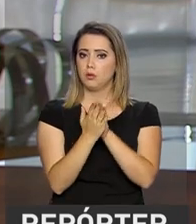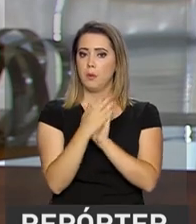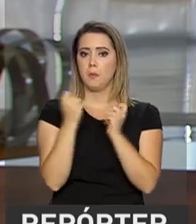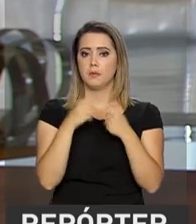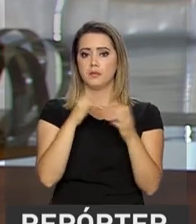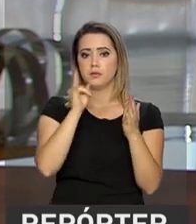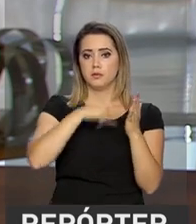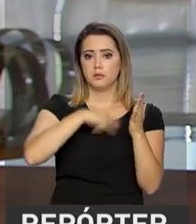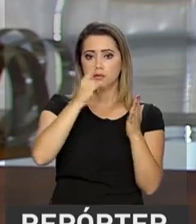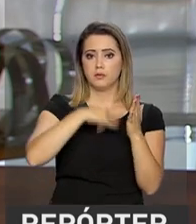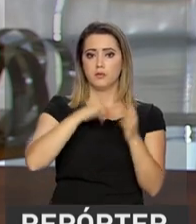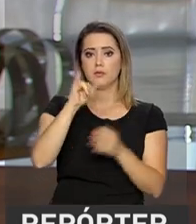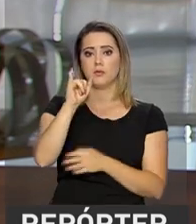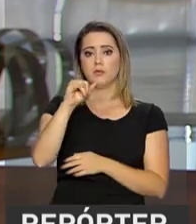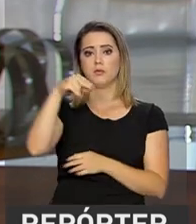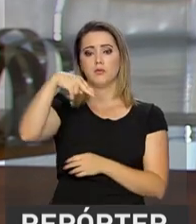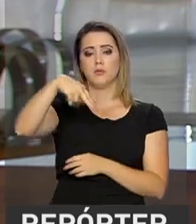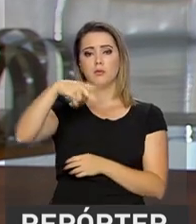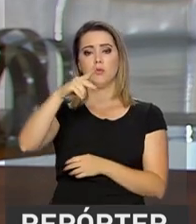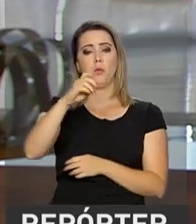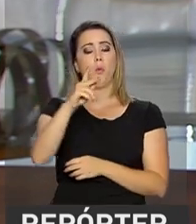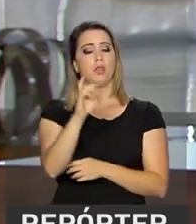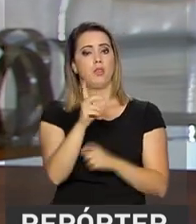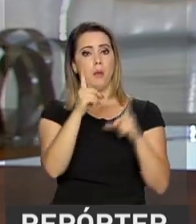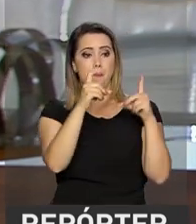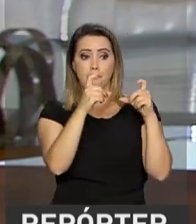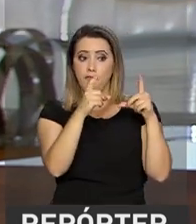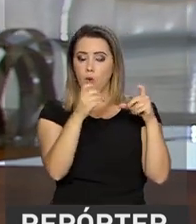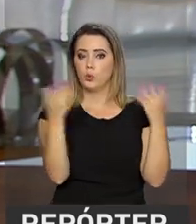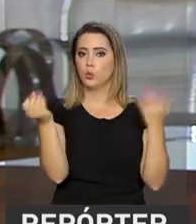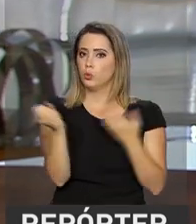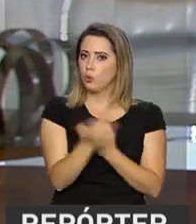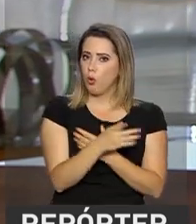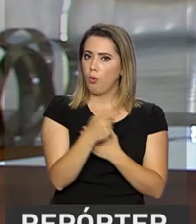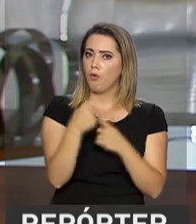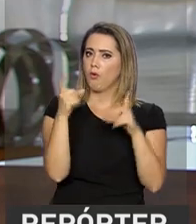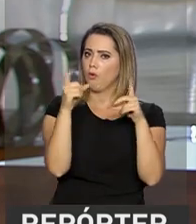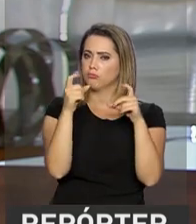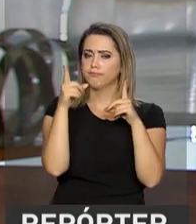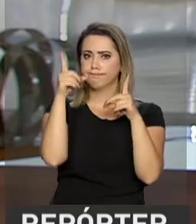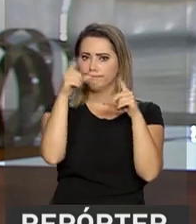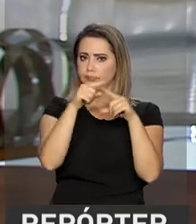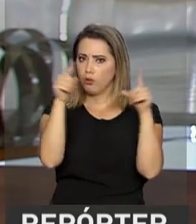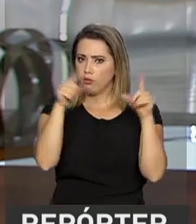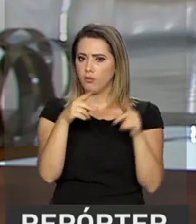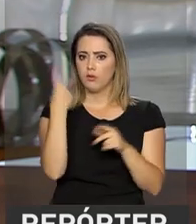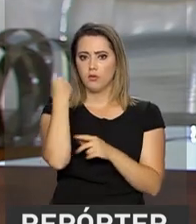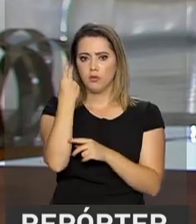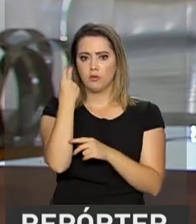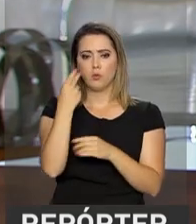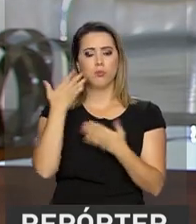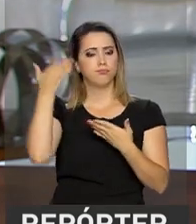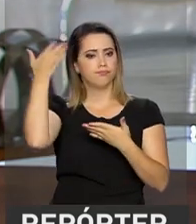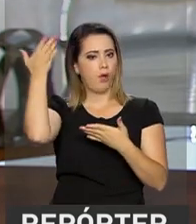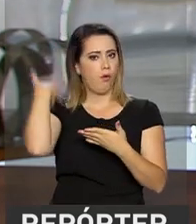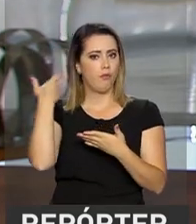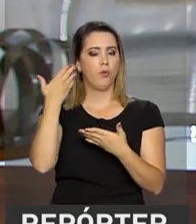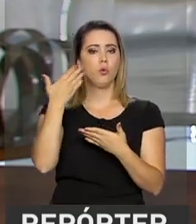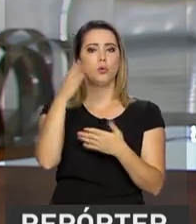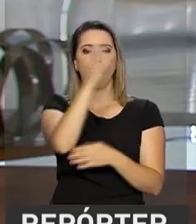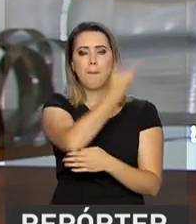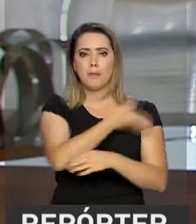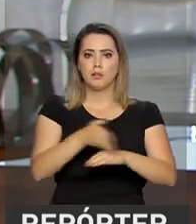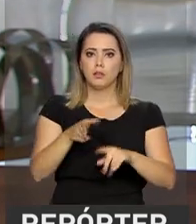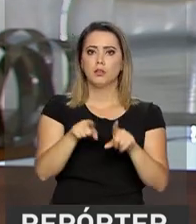enade ao inep uma foto três por quatro atualizada aquela normal padrão fundo branco coloridas e